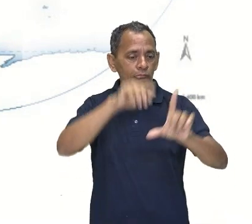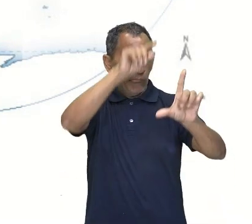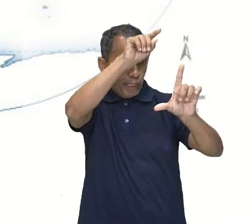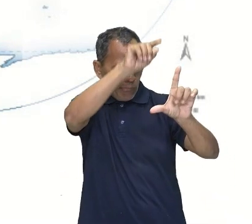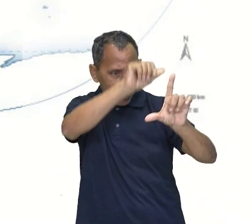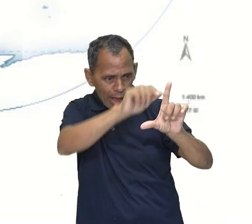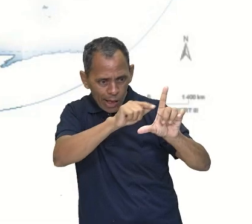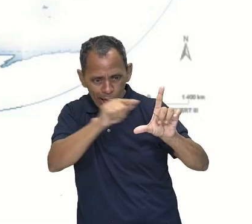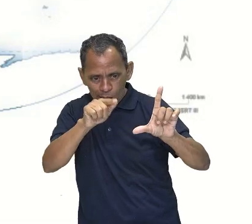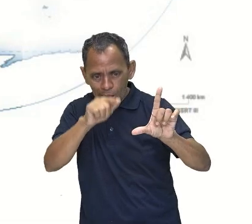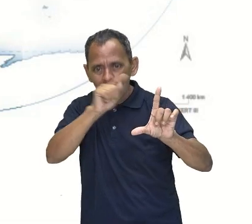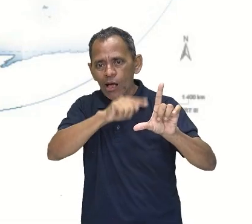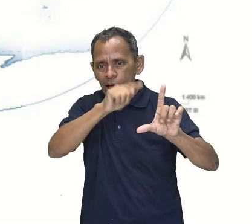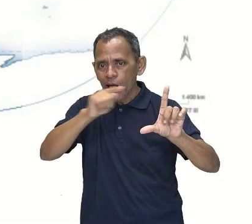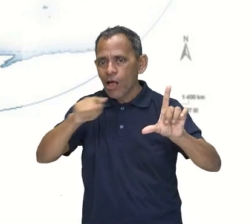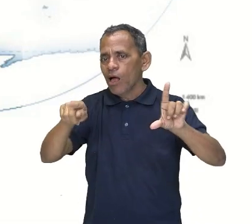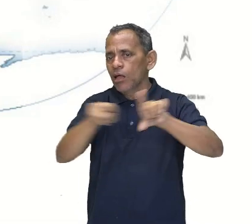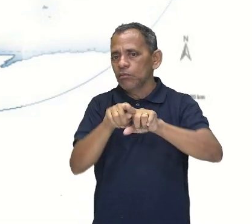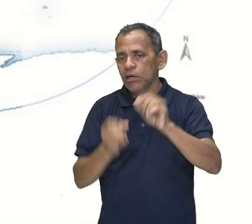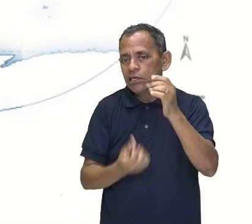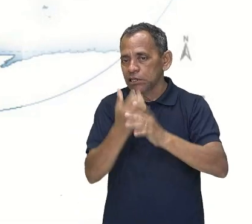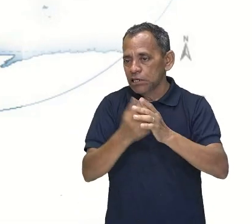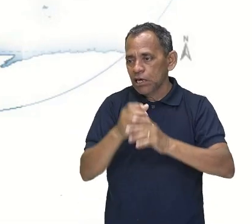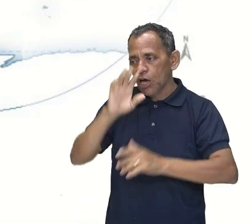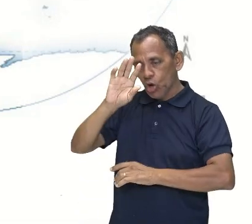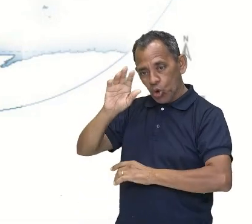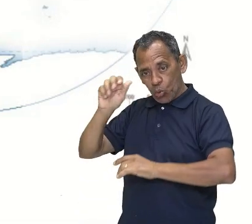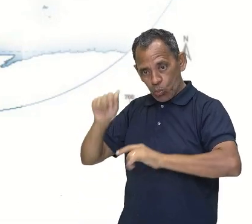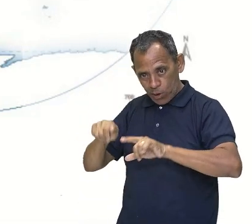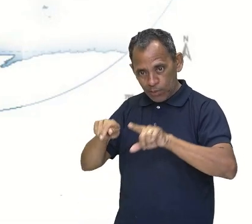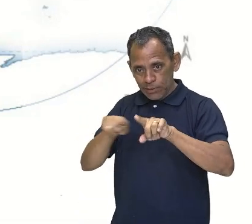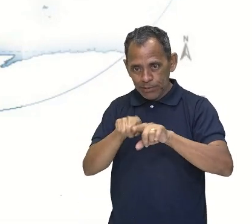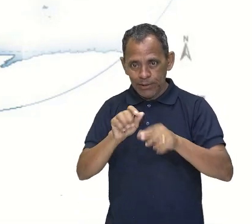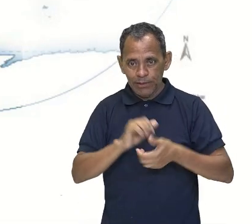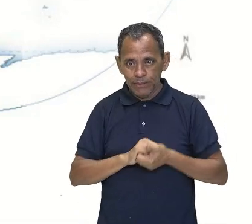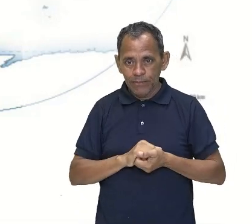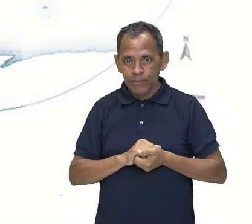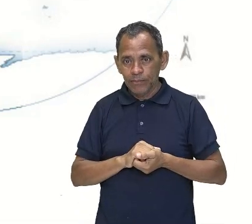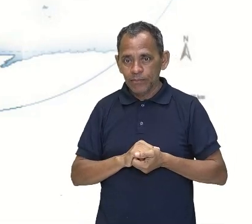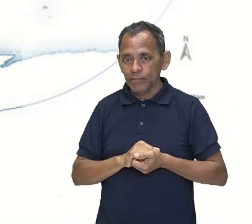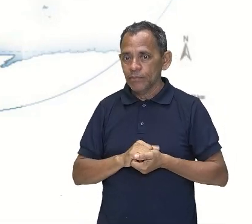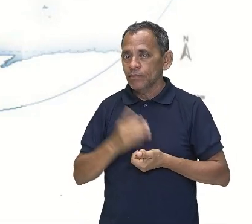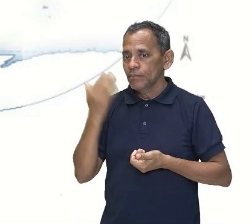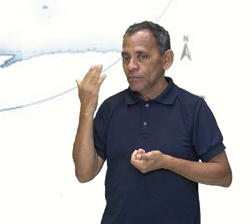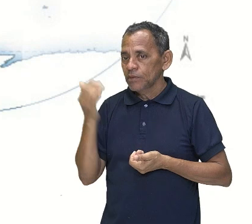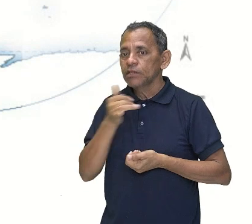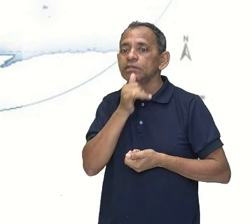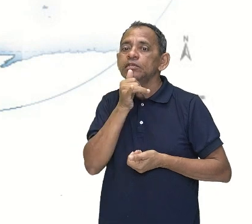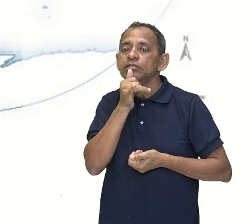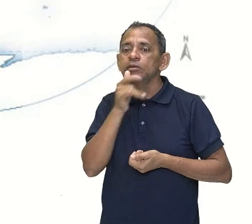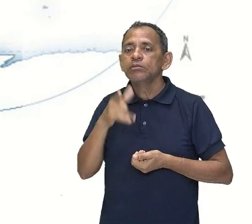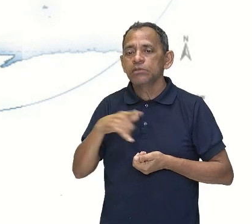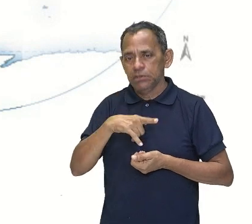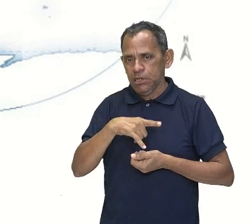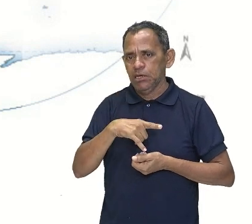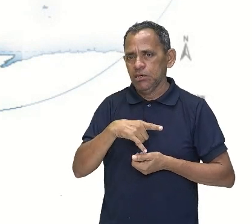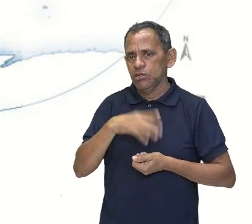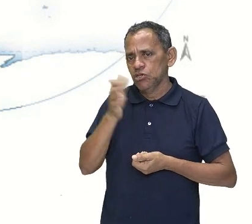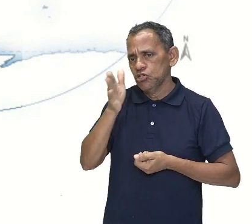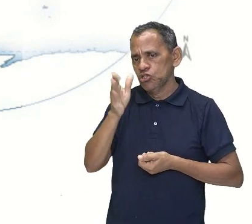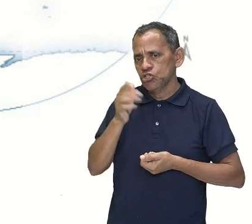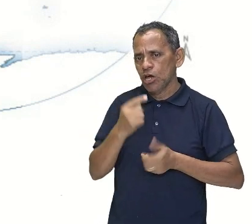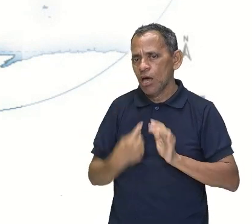para elaborar o nosso mapa, né? E nesse caso aqui, a gente já tem a projeção